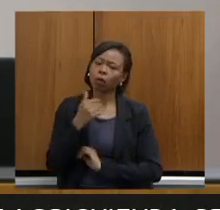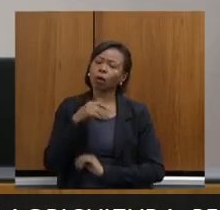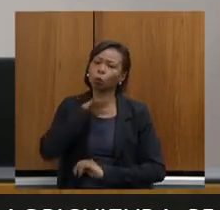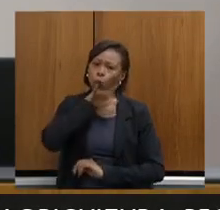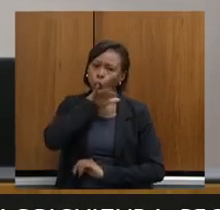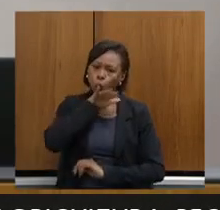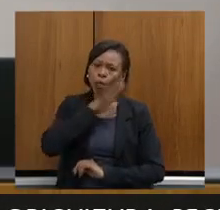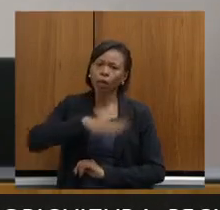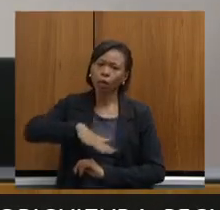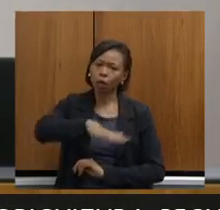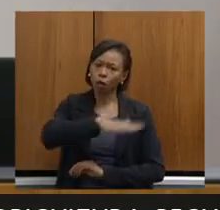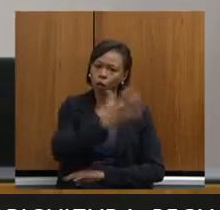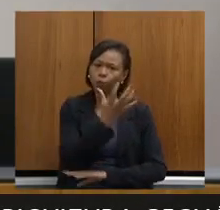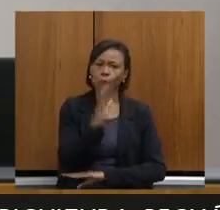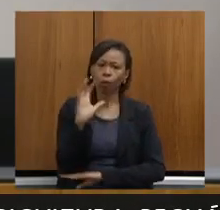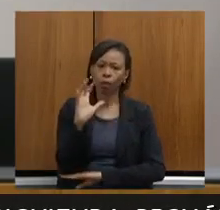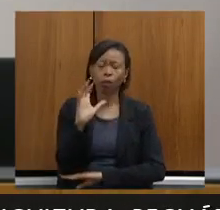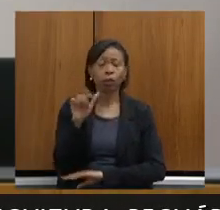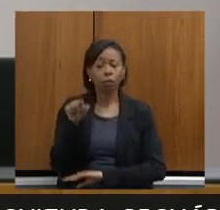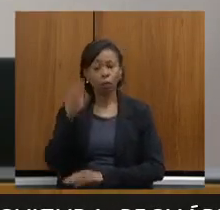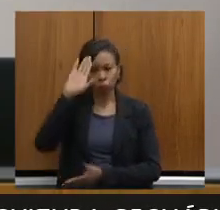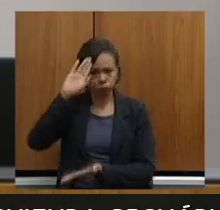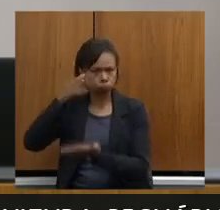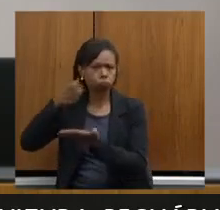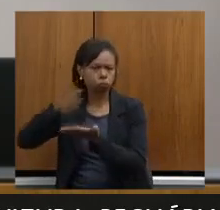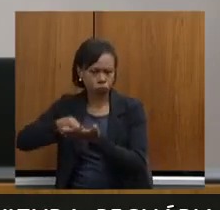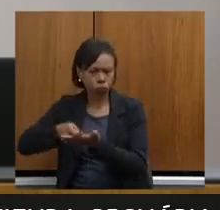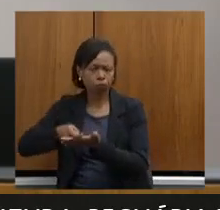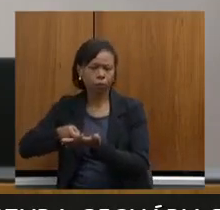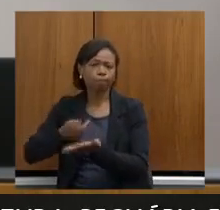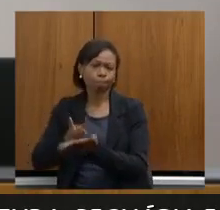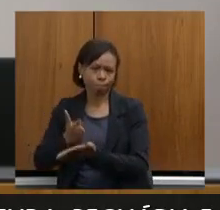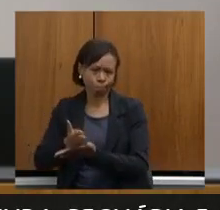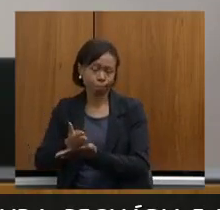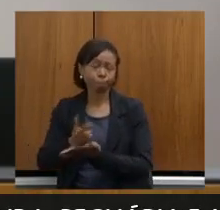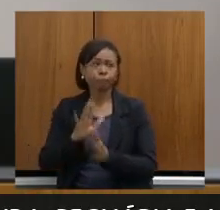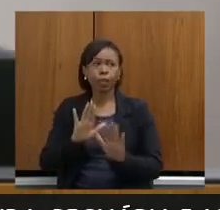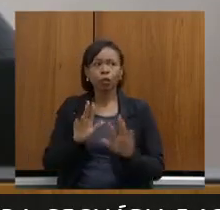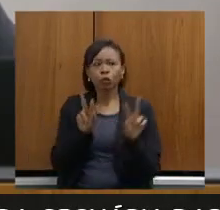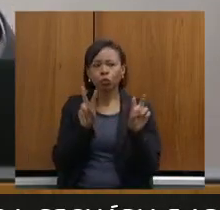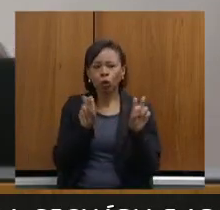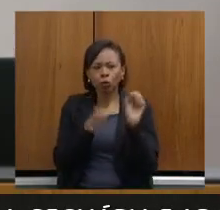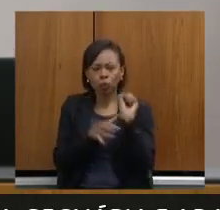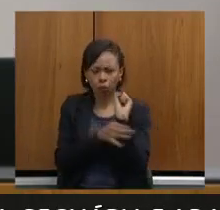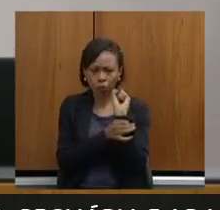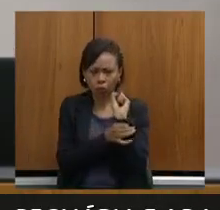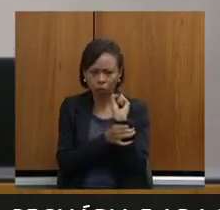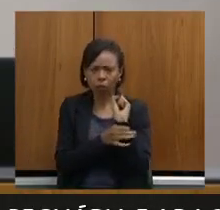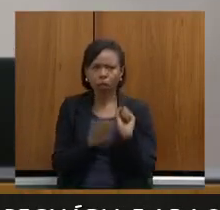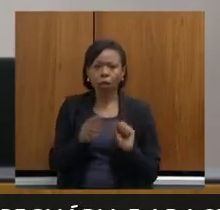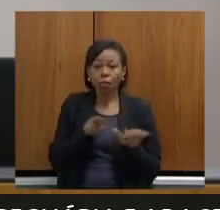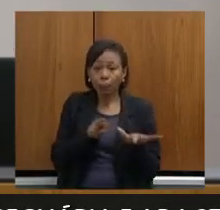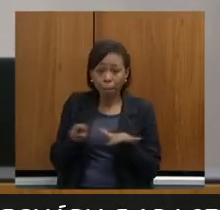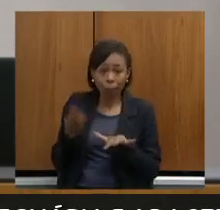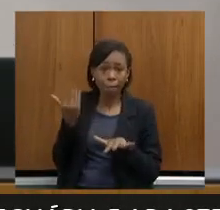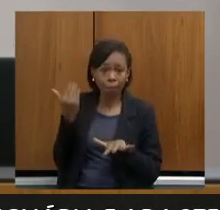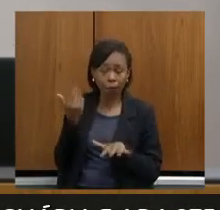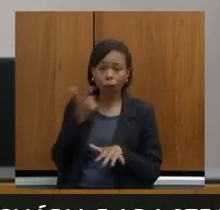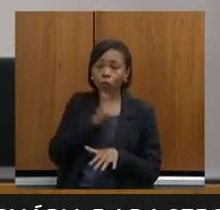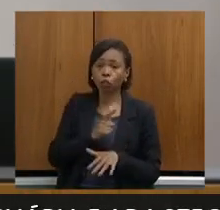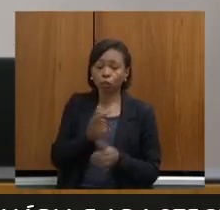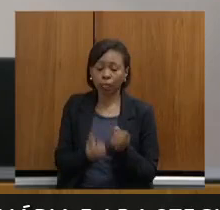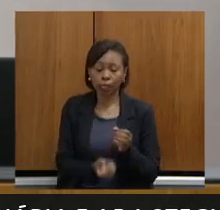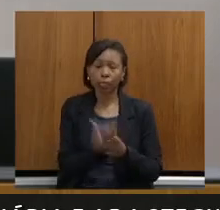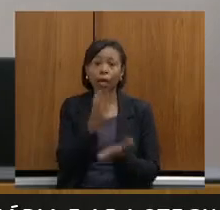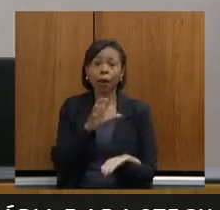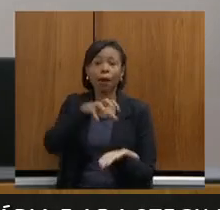e a decisão ficou mantida com relação à segurança nós conseguimos nessa semana passada instalar primeiro a